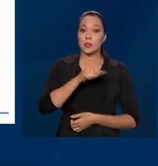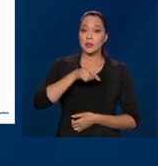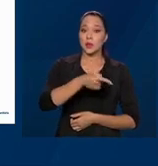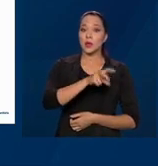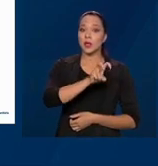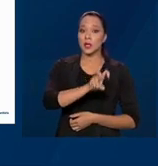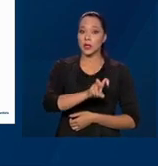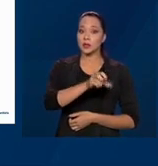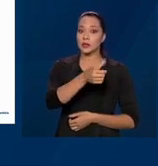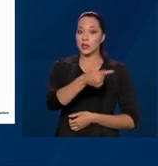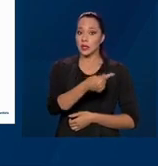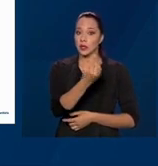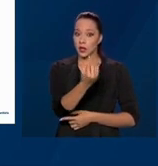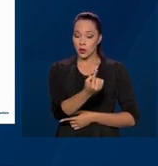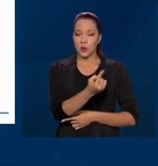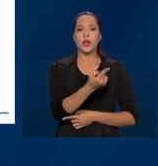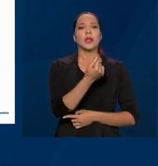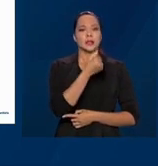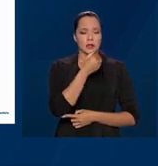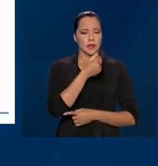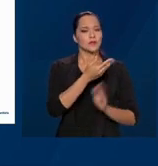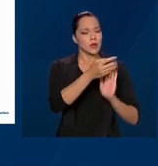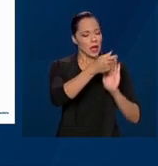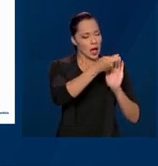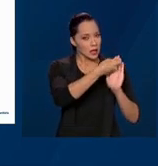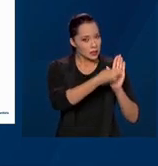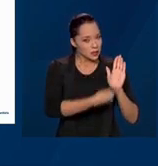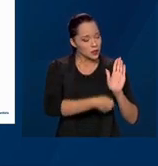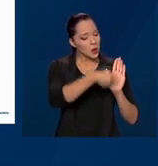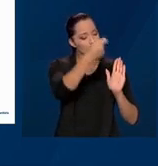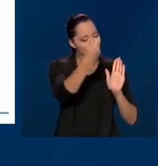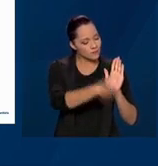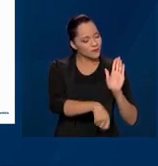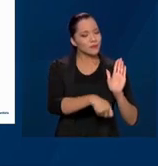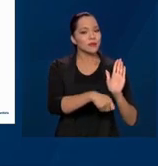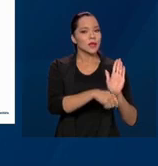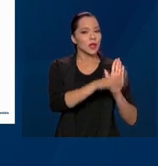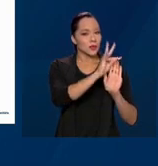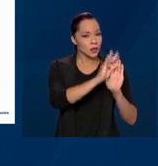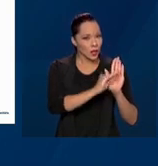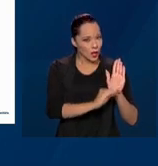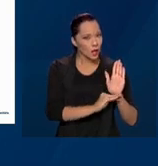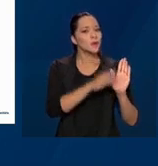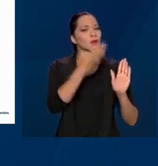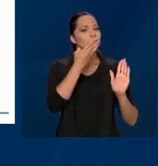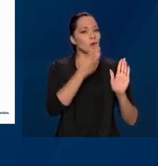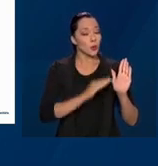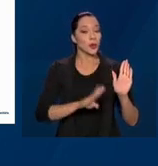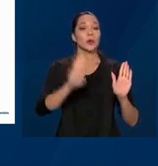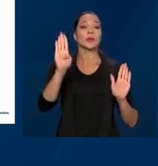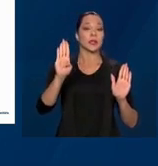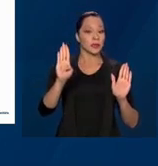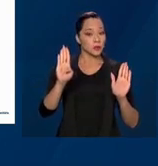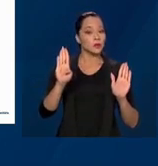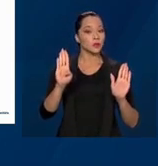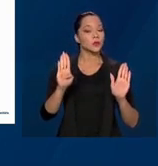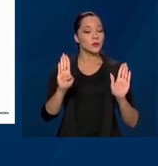12.571 concederam seu termo de compromisso para participar do estudo, seu termo de